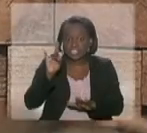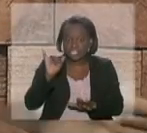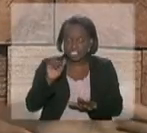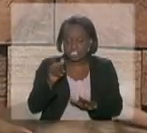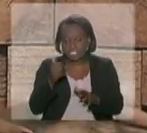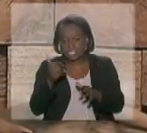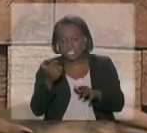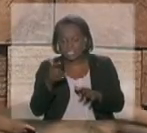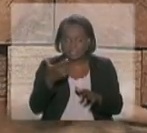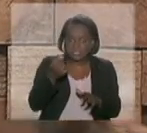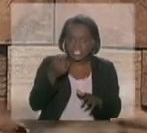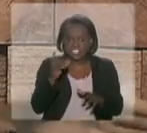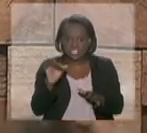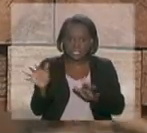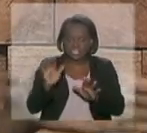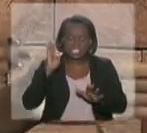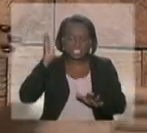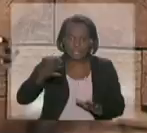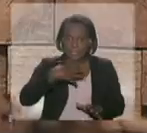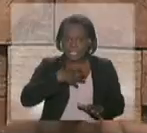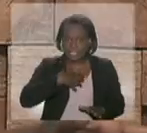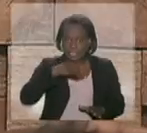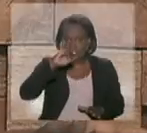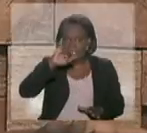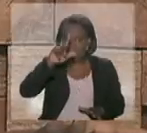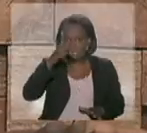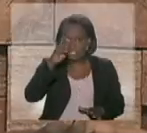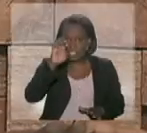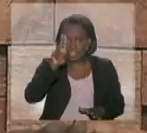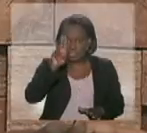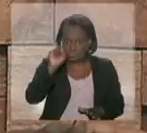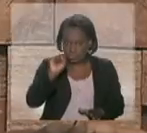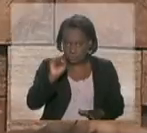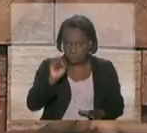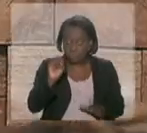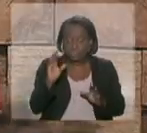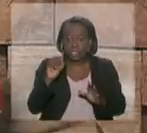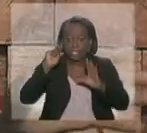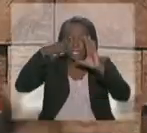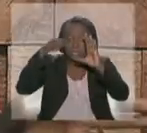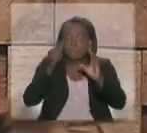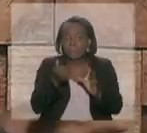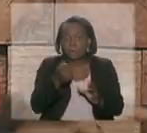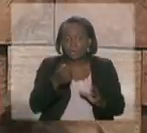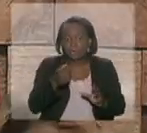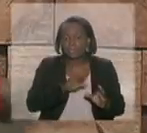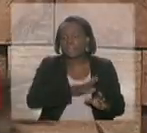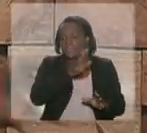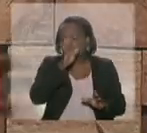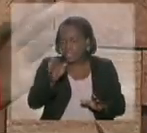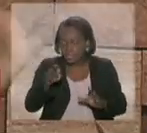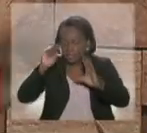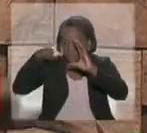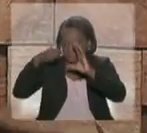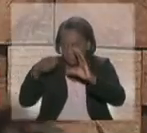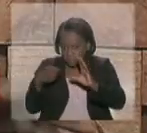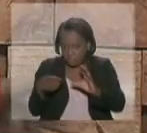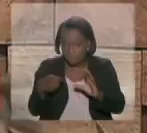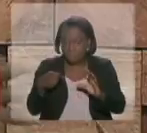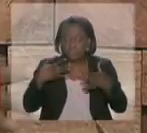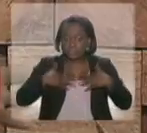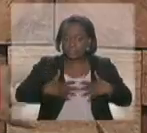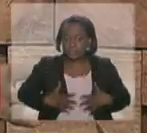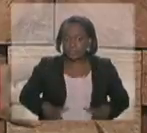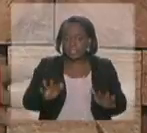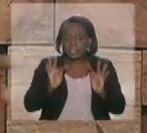15 dias de 15 a 20 dias direto em ilus mesmo para fazer poucas cenas porque luí falou você vai para lá